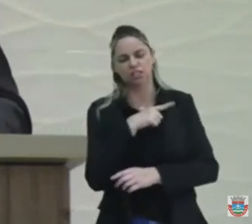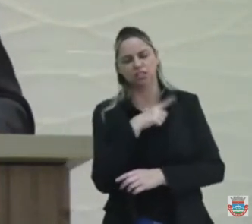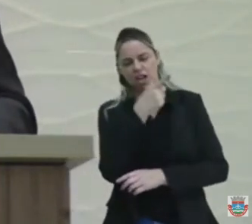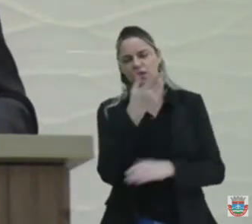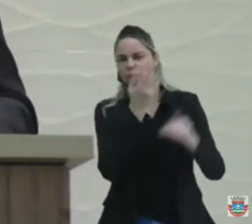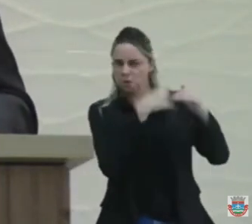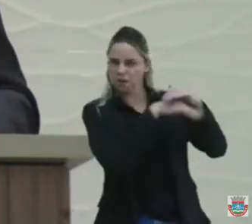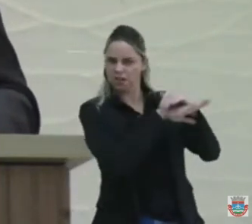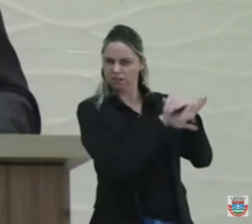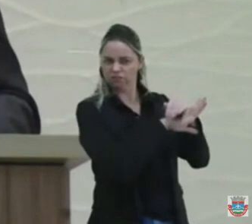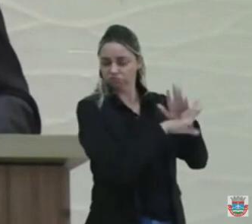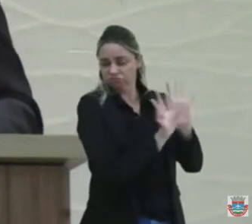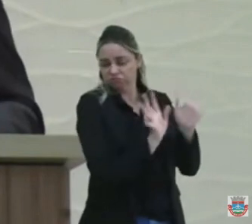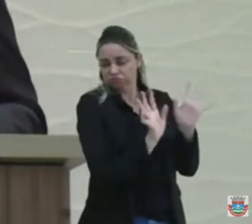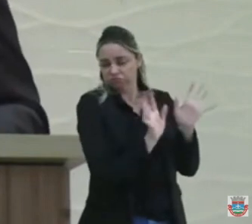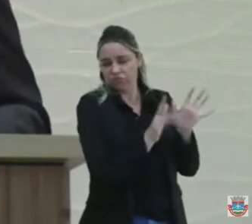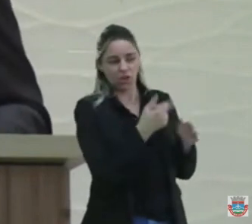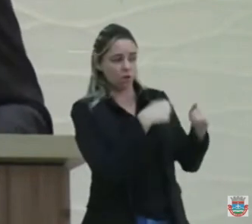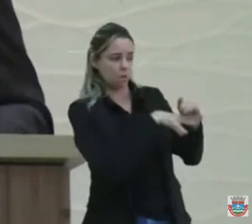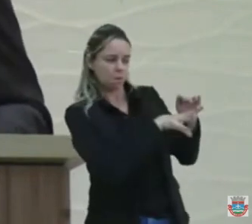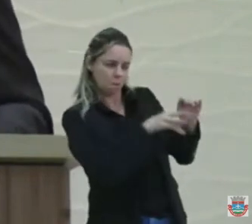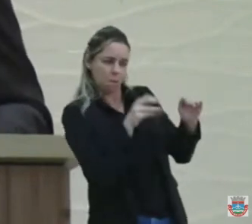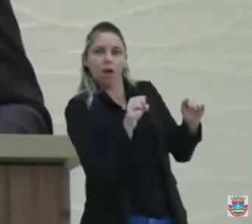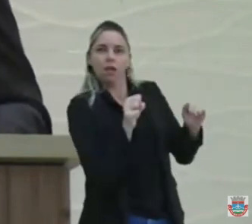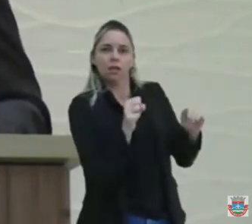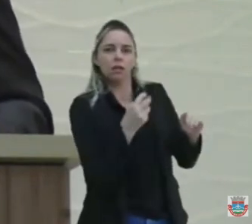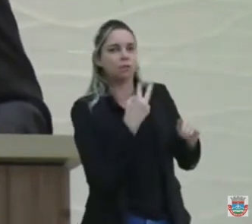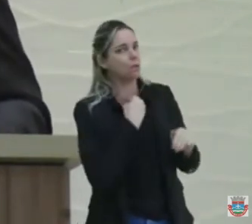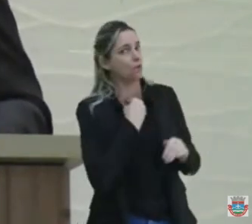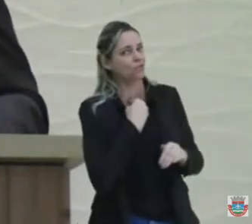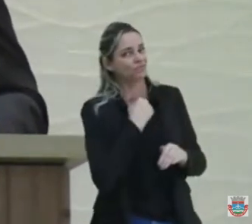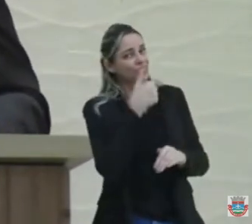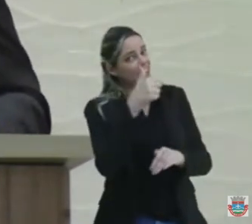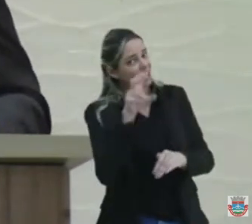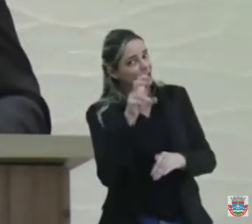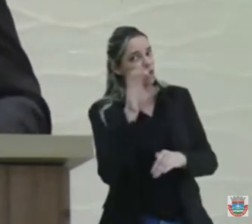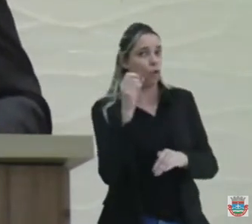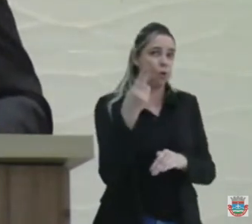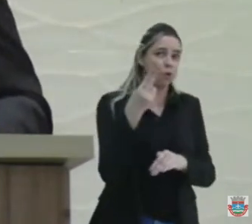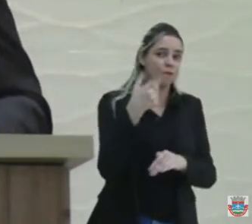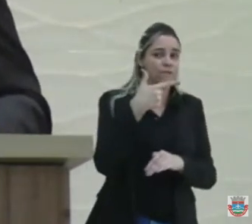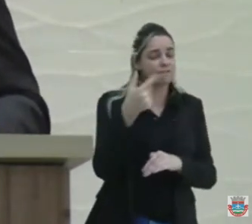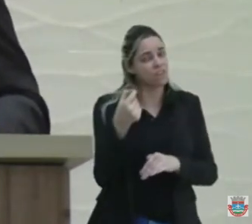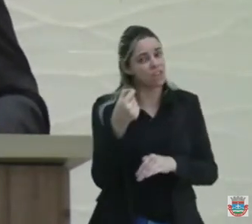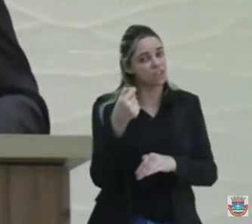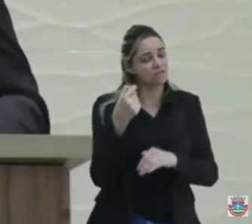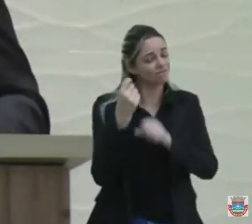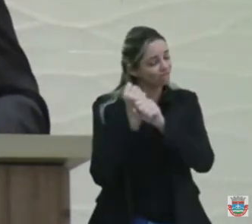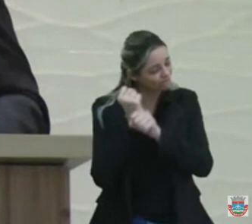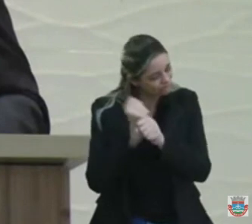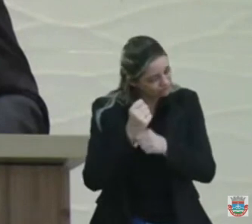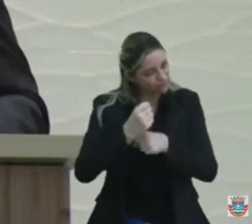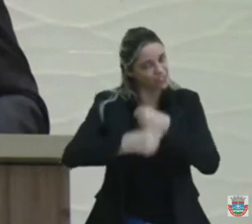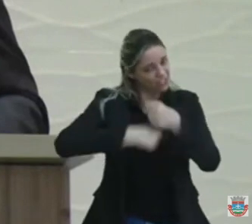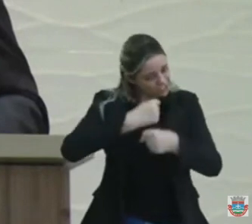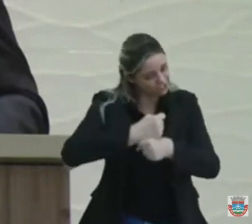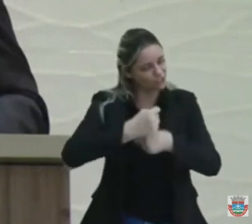represados, não sejam mexidos durante 15 ou 20 anos. Isso é o que está